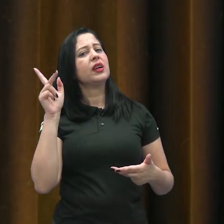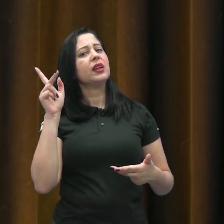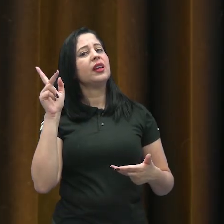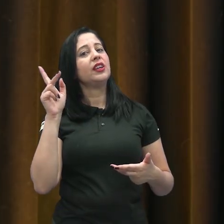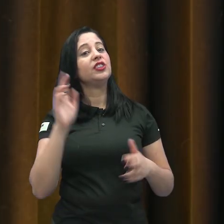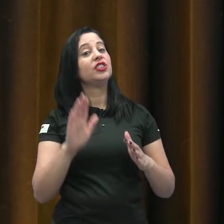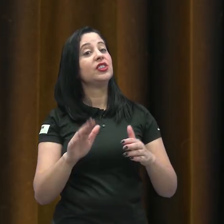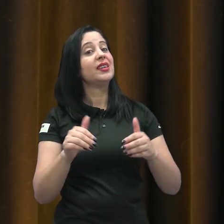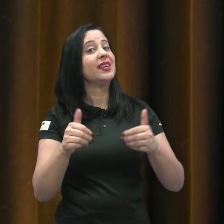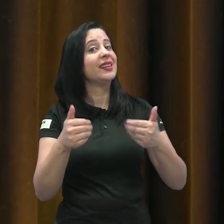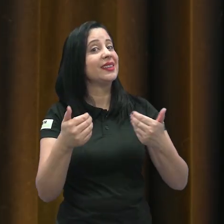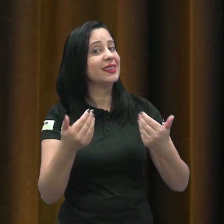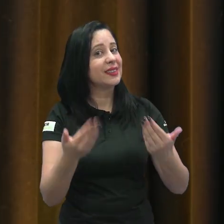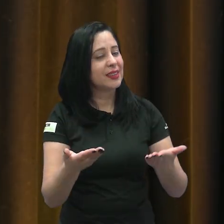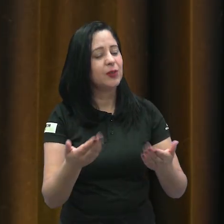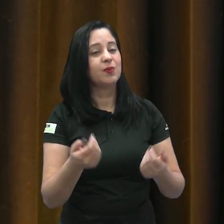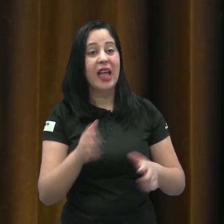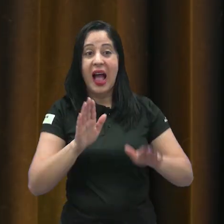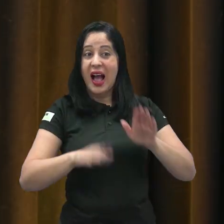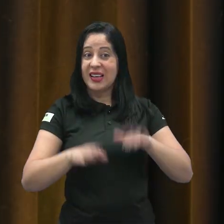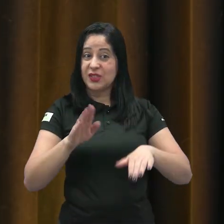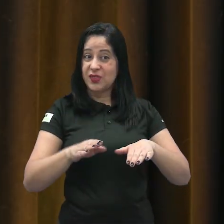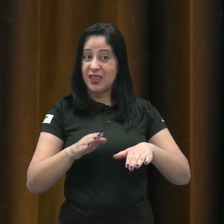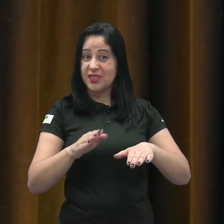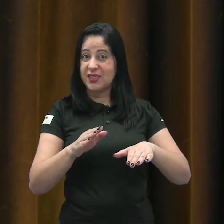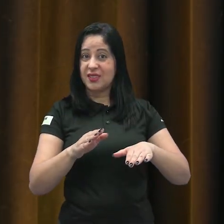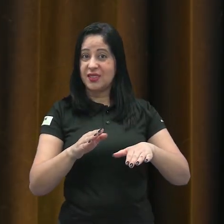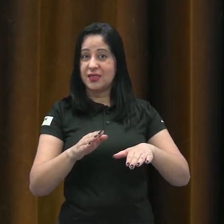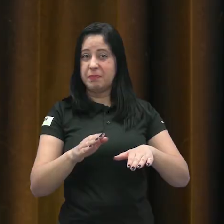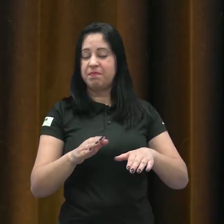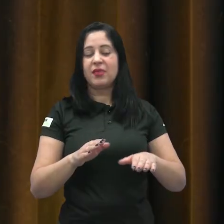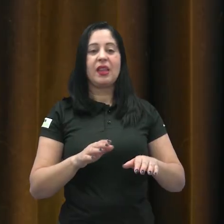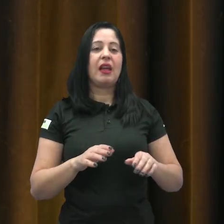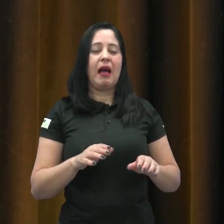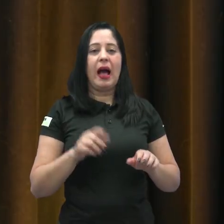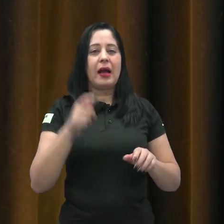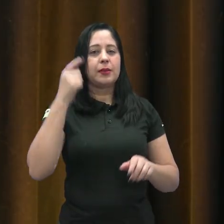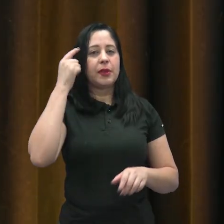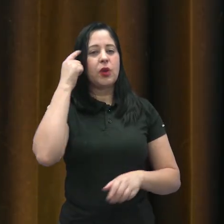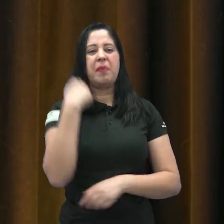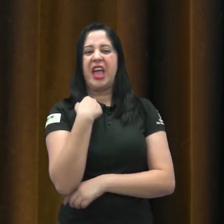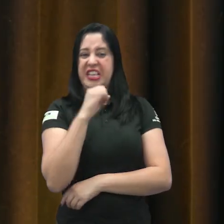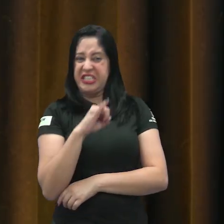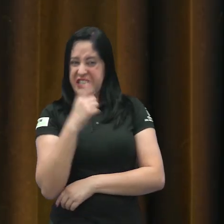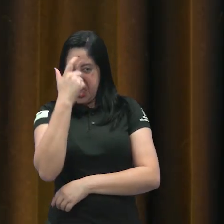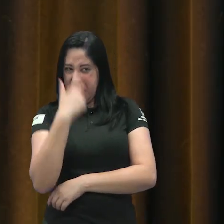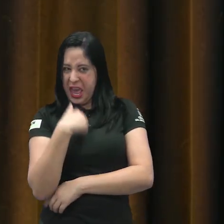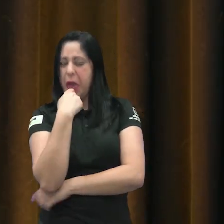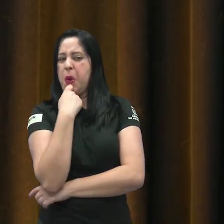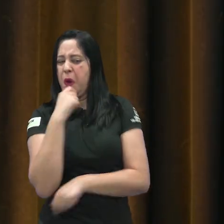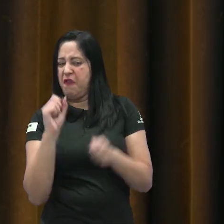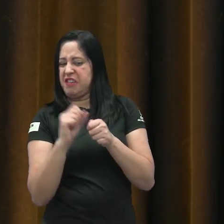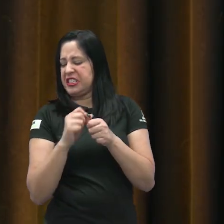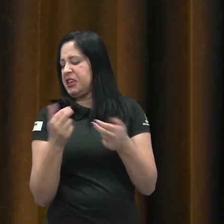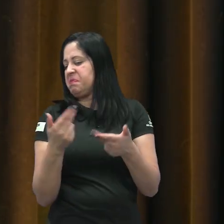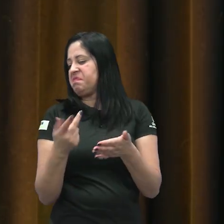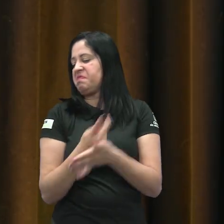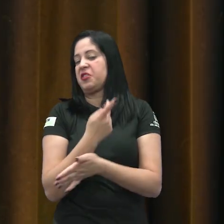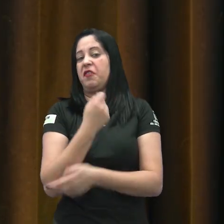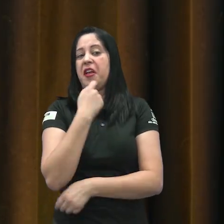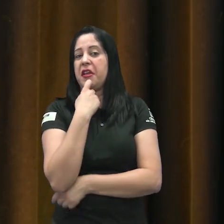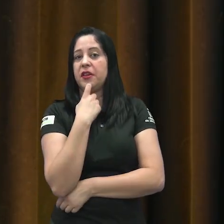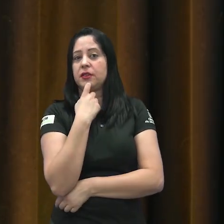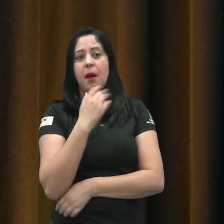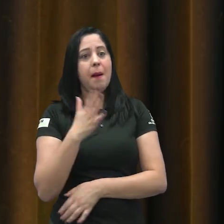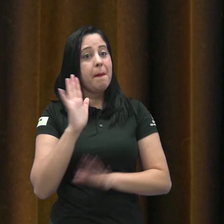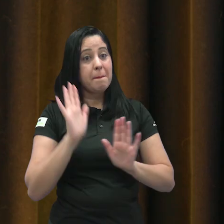E esse é a grande dificuldade, muitas vezes, porque tem aquela máxima, se eu fosse você, eu faria assim.